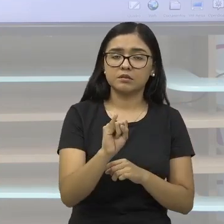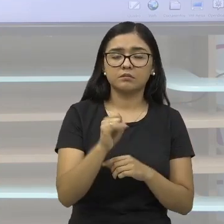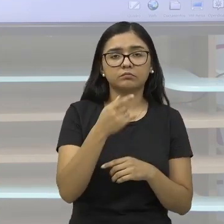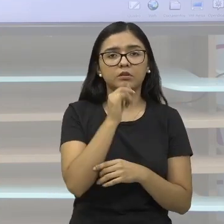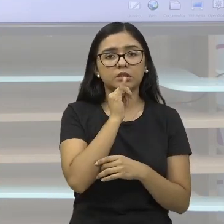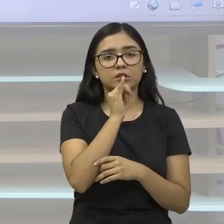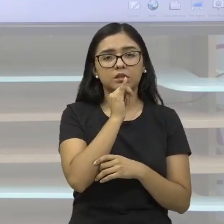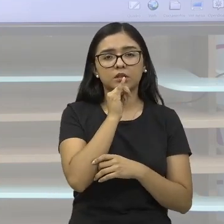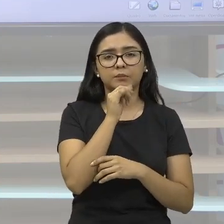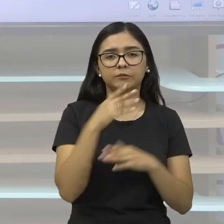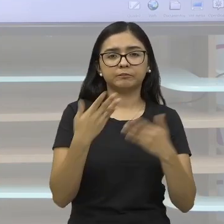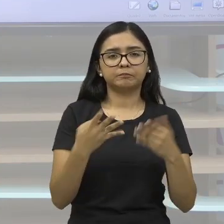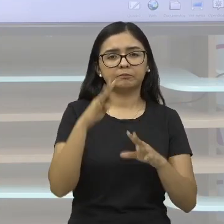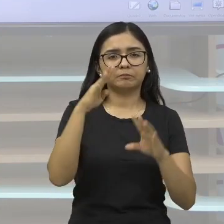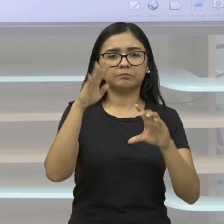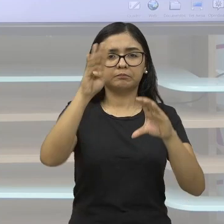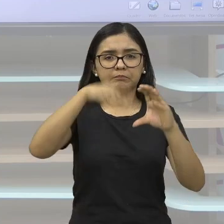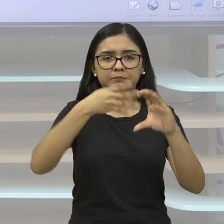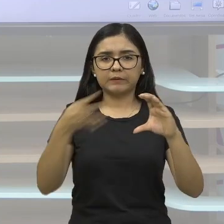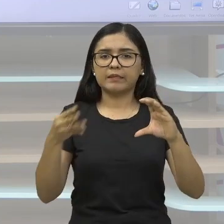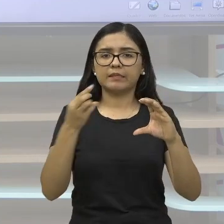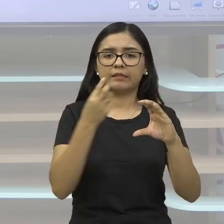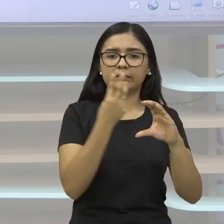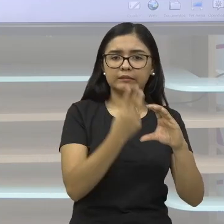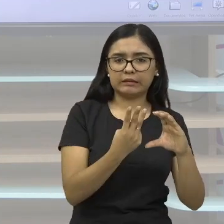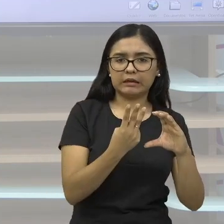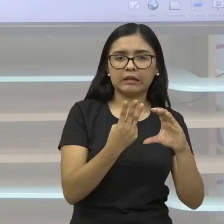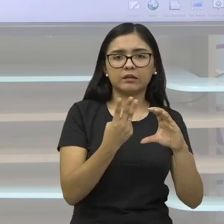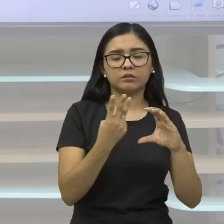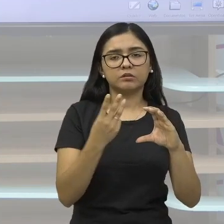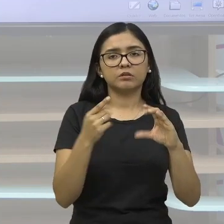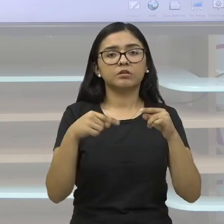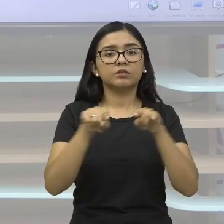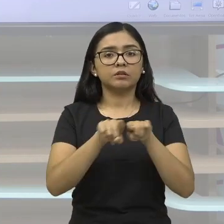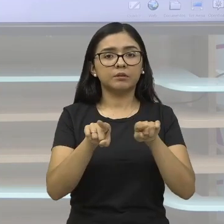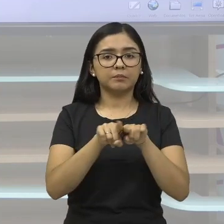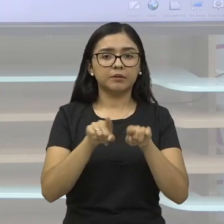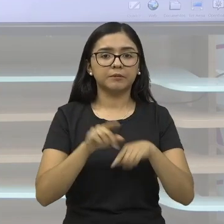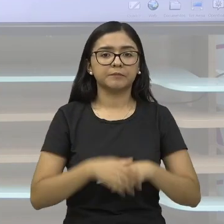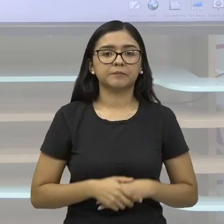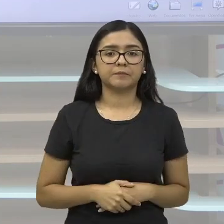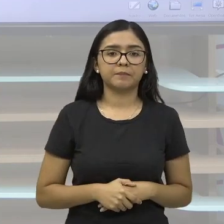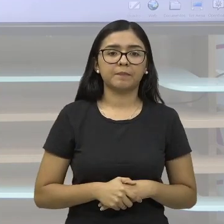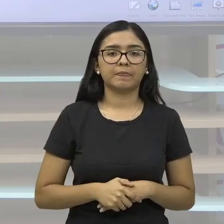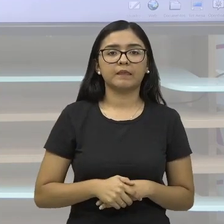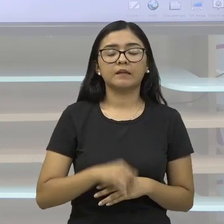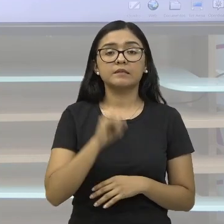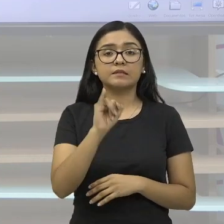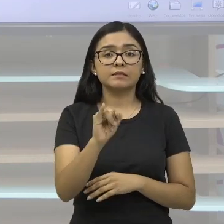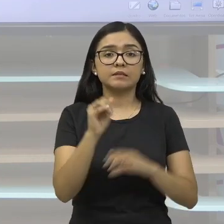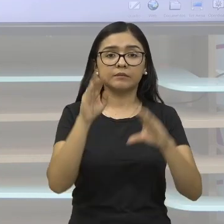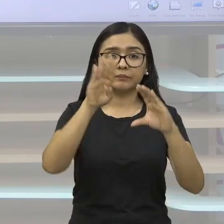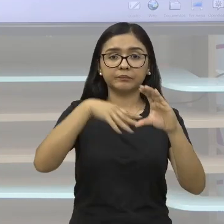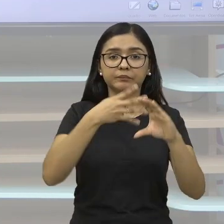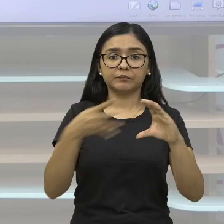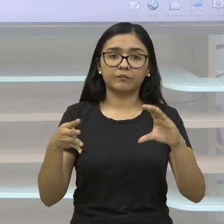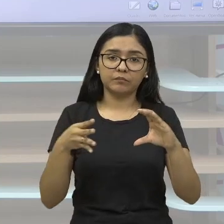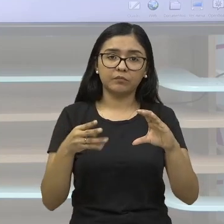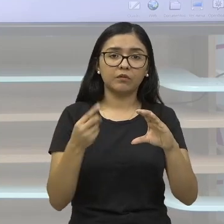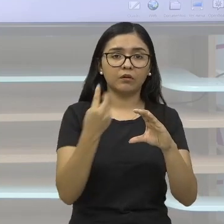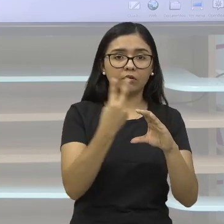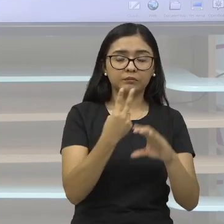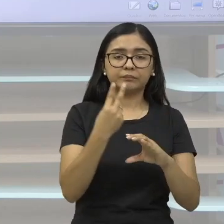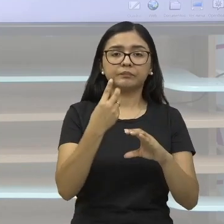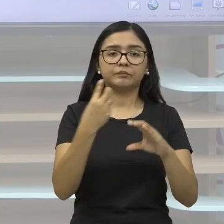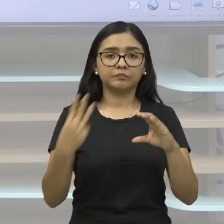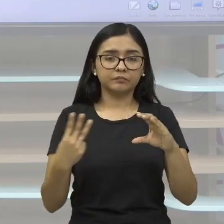ordem 3, ou se ainda fosse uma matriz do tipo 2 por 3,